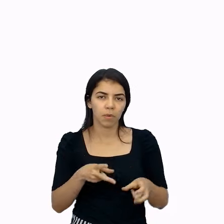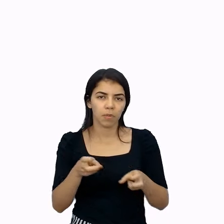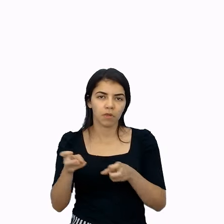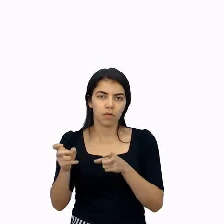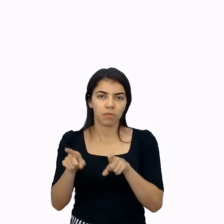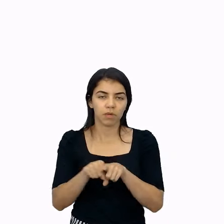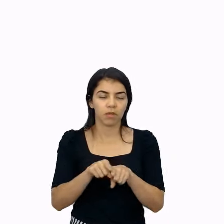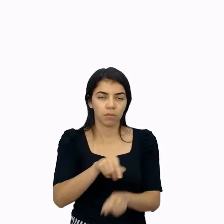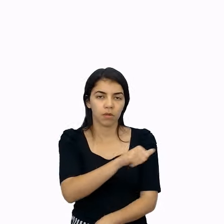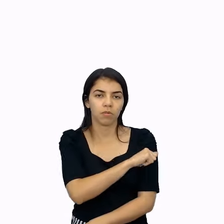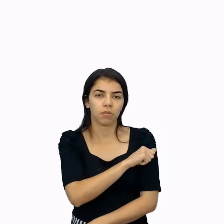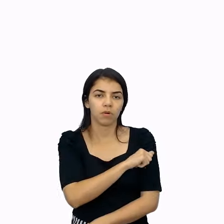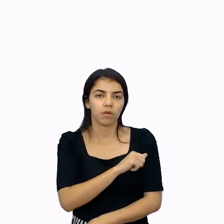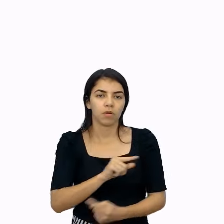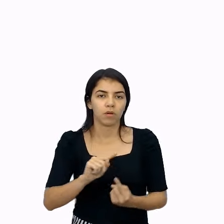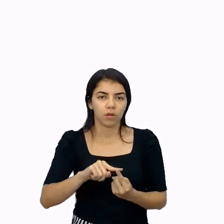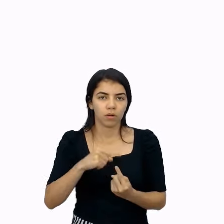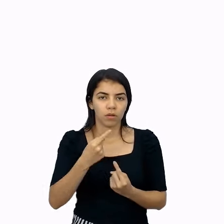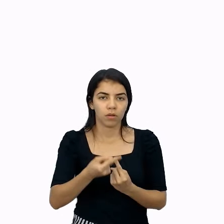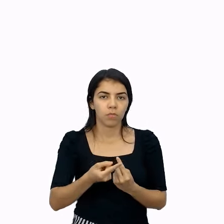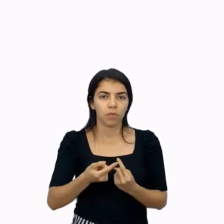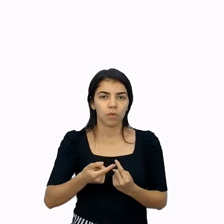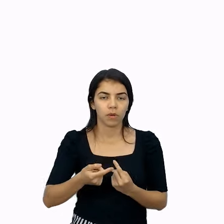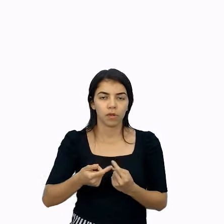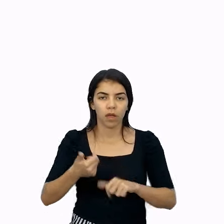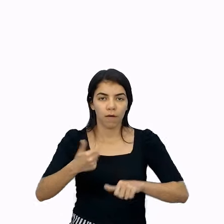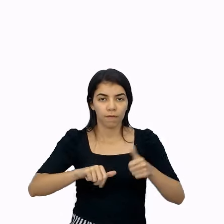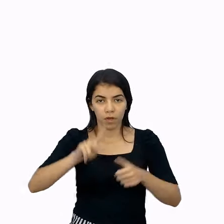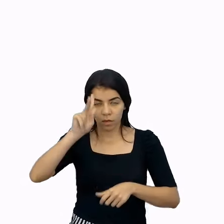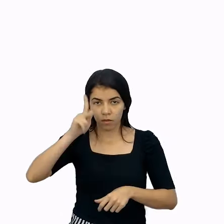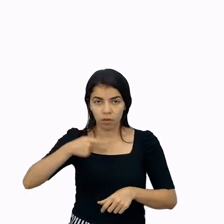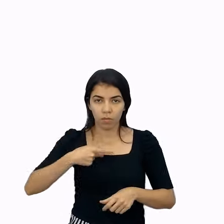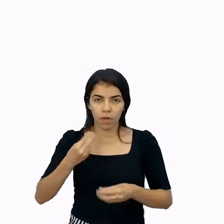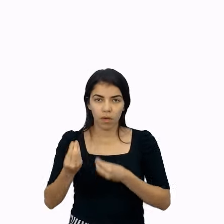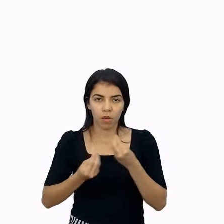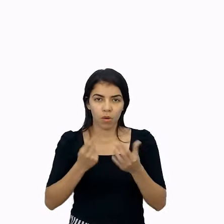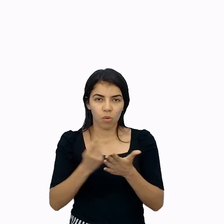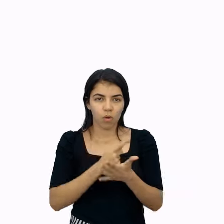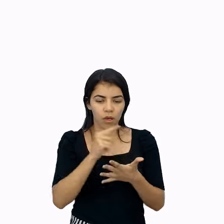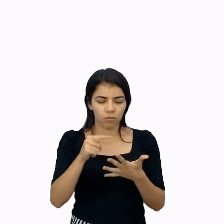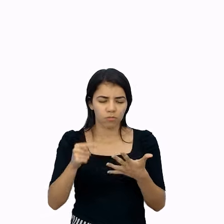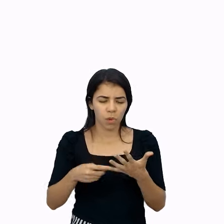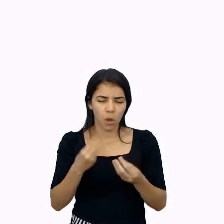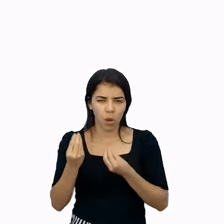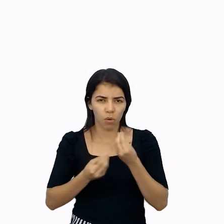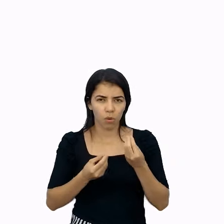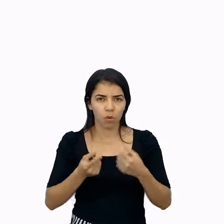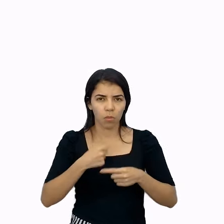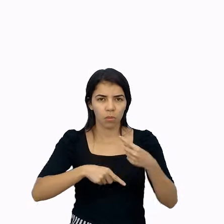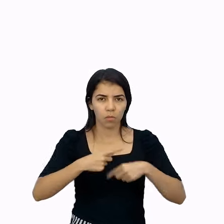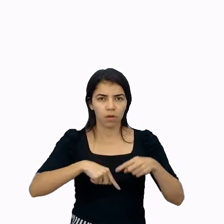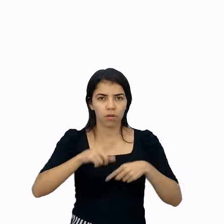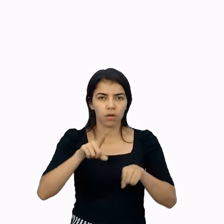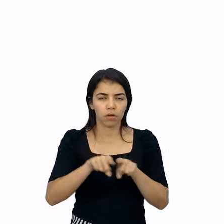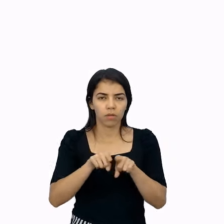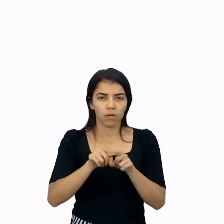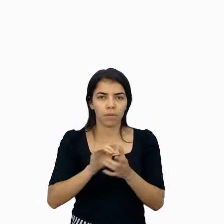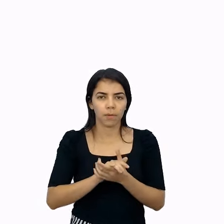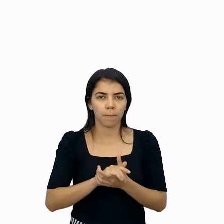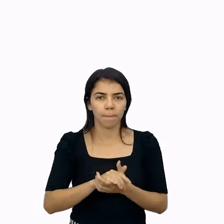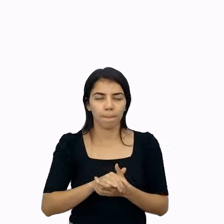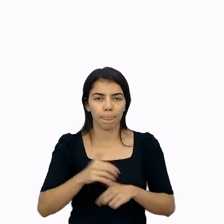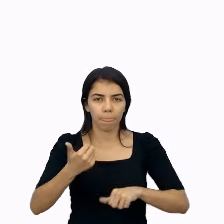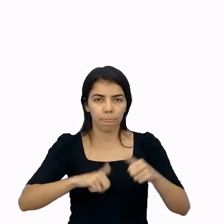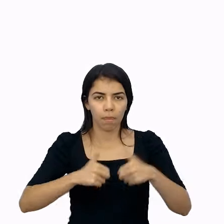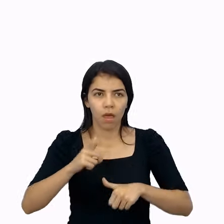próprio estudante também, a partir do seu próprio erro, daquilo que ele pode melhorar, também não vai e não deve ver a avaliação como